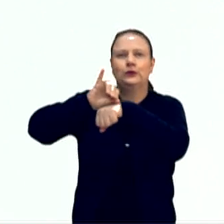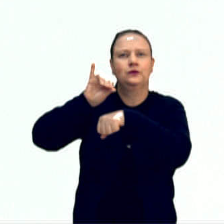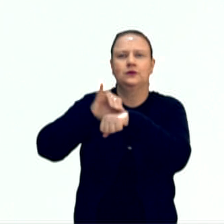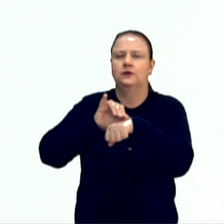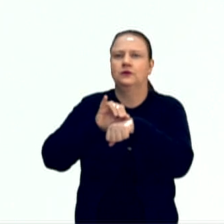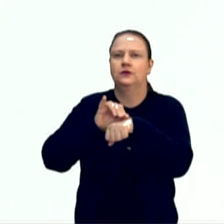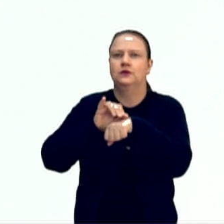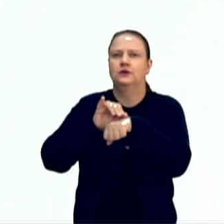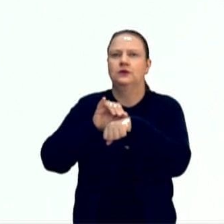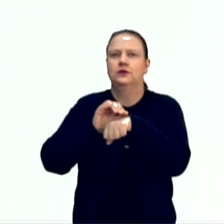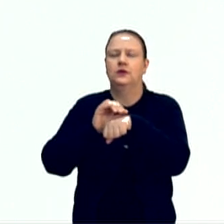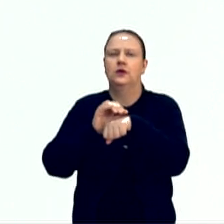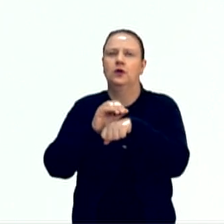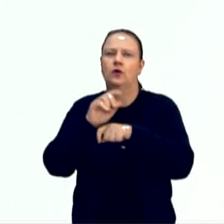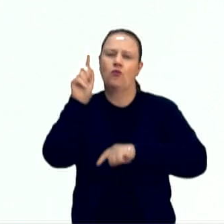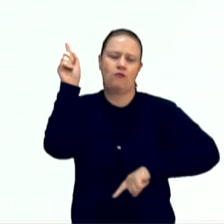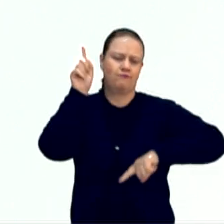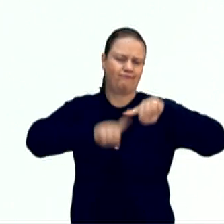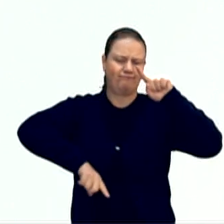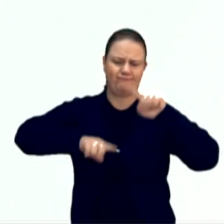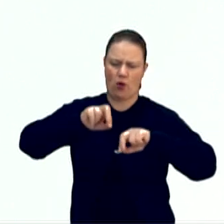da materialização